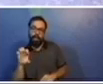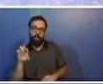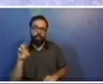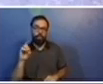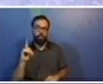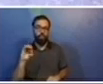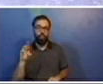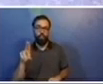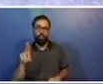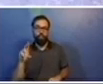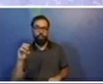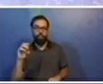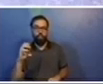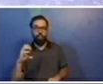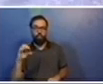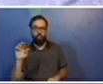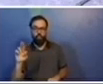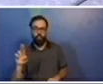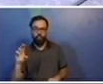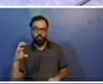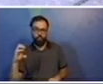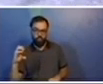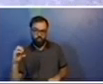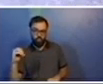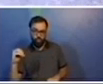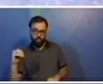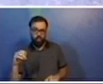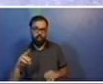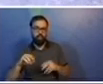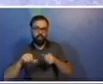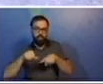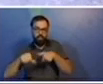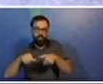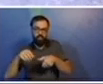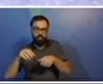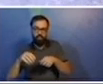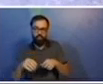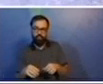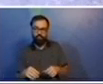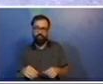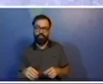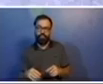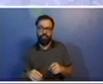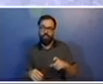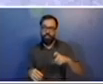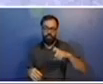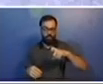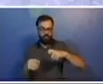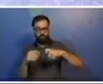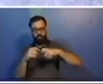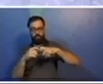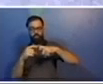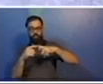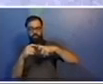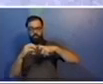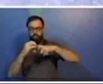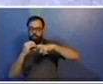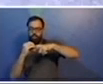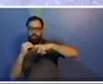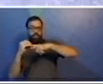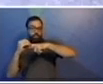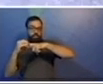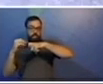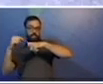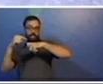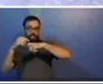floral. A semente verdadeira fica no interior da castanha do caju. E a castanha do caju é o fruto